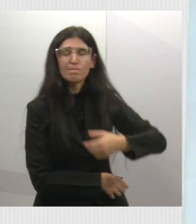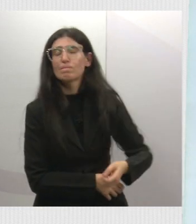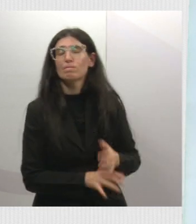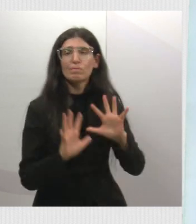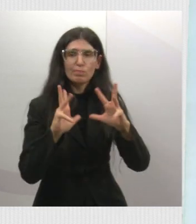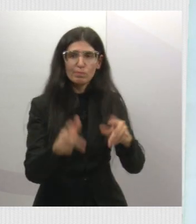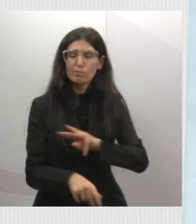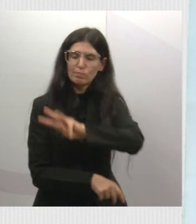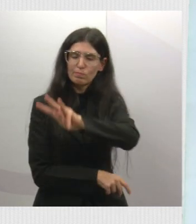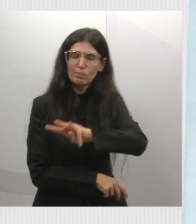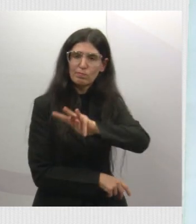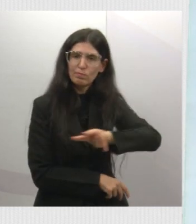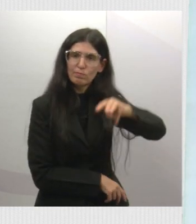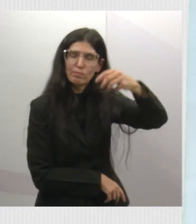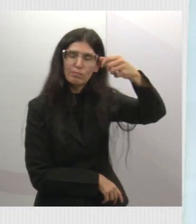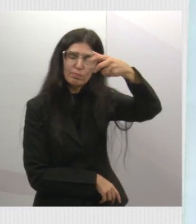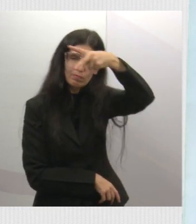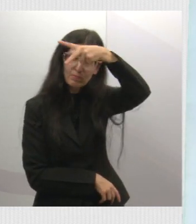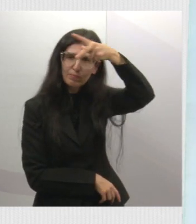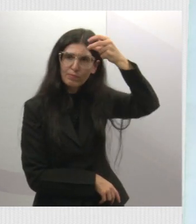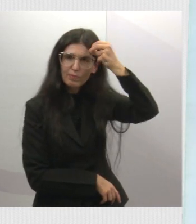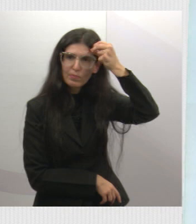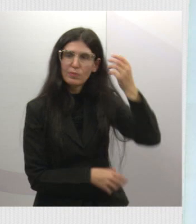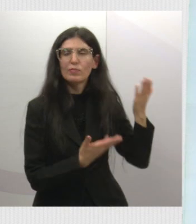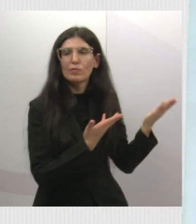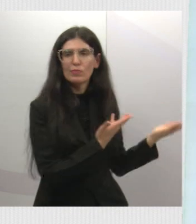está vinculado aqui para vocês,